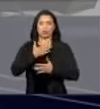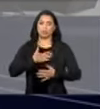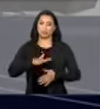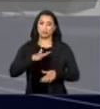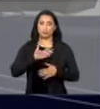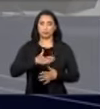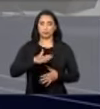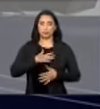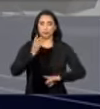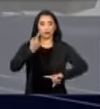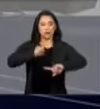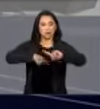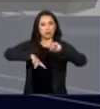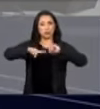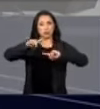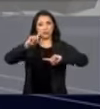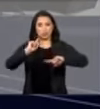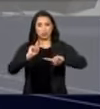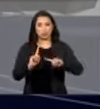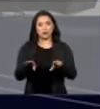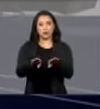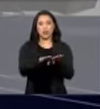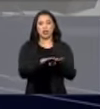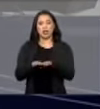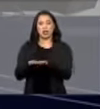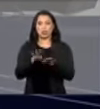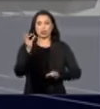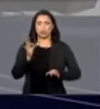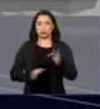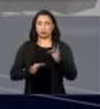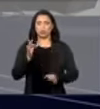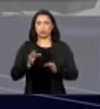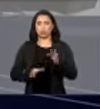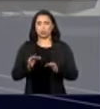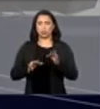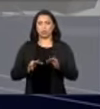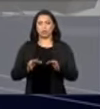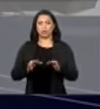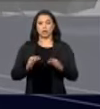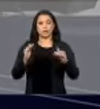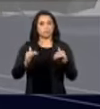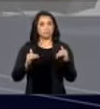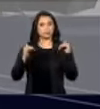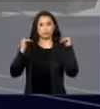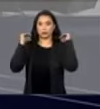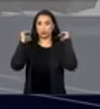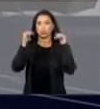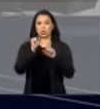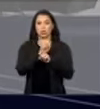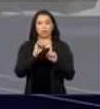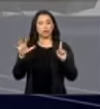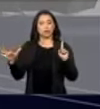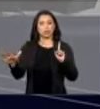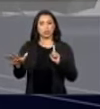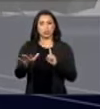o desenvolvimento, a igualdade e a justiça como valores supremos de uma sociedade